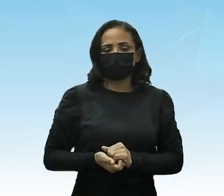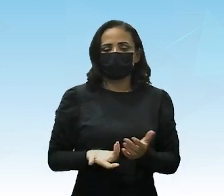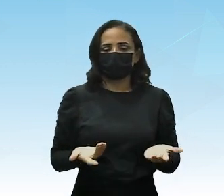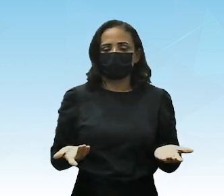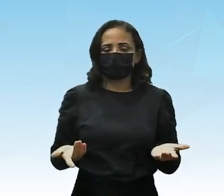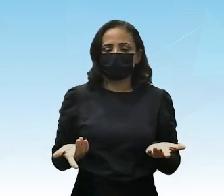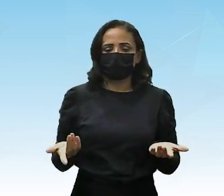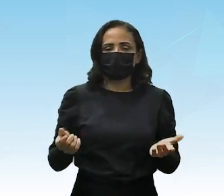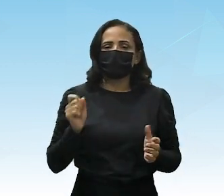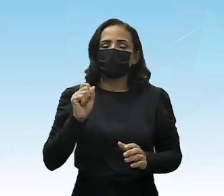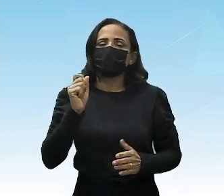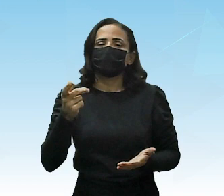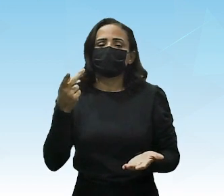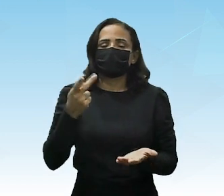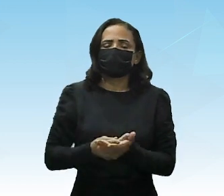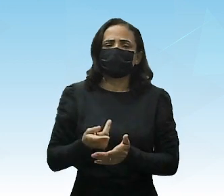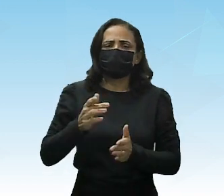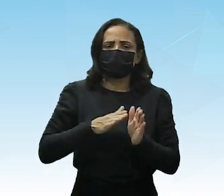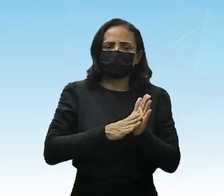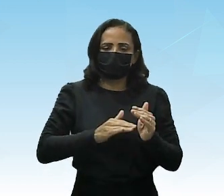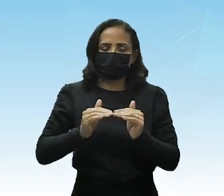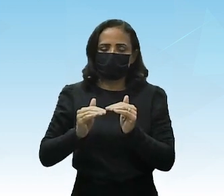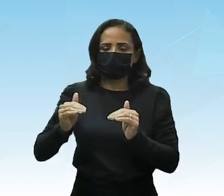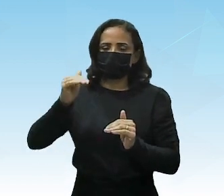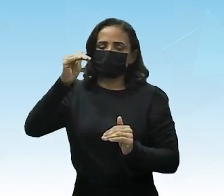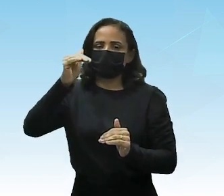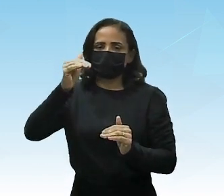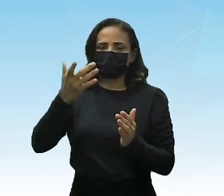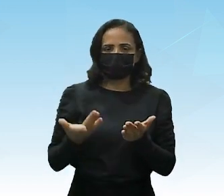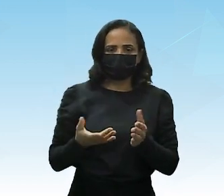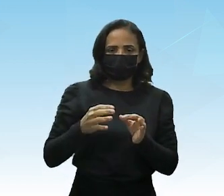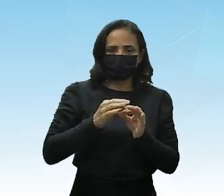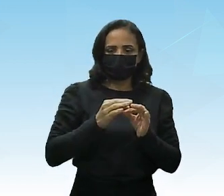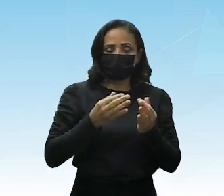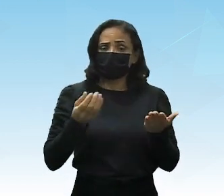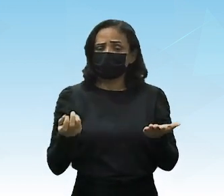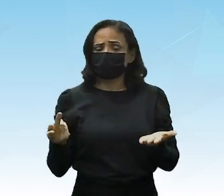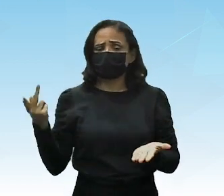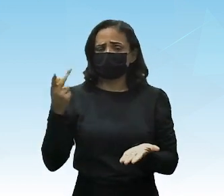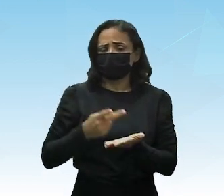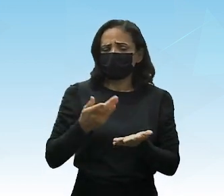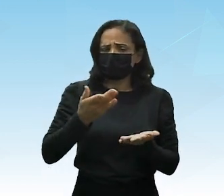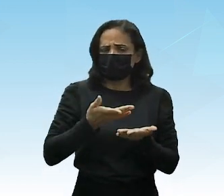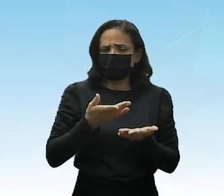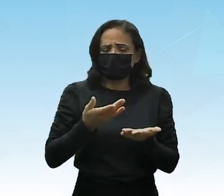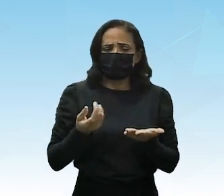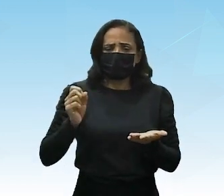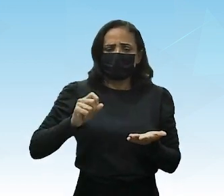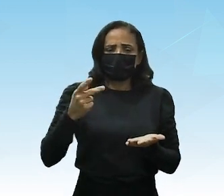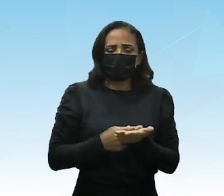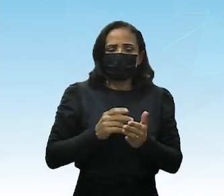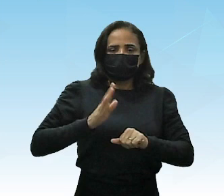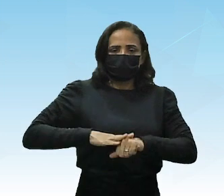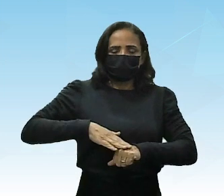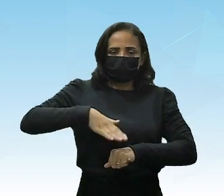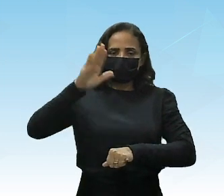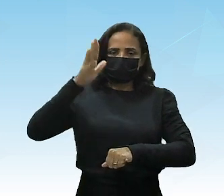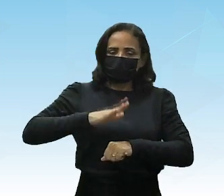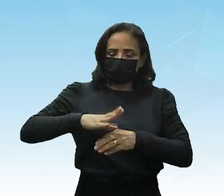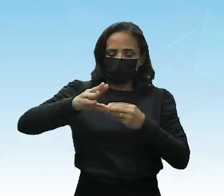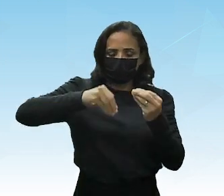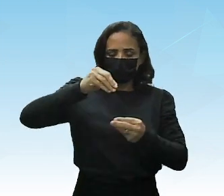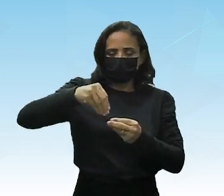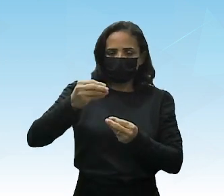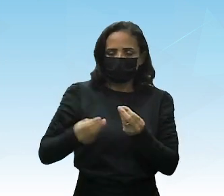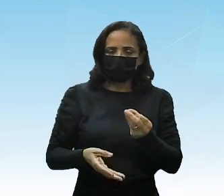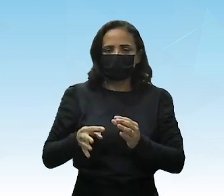o maior consumidor, porque o maior consumidor é o que está mais longe do produtor. Se ele é o que está mais longe do produtor, ele tem mais substância tóxica, porque é